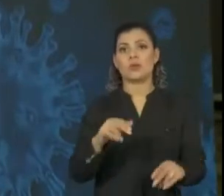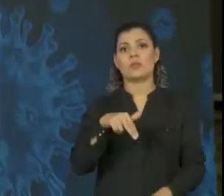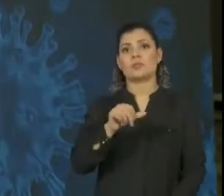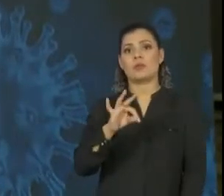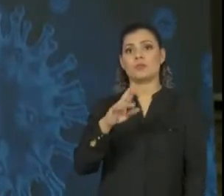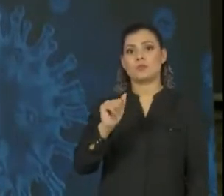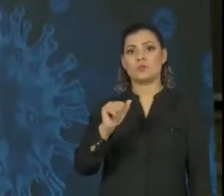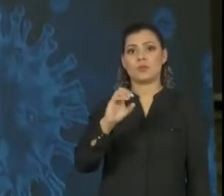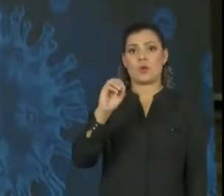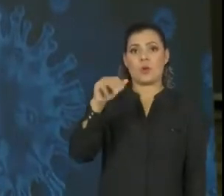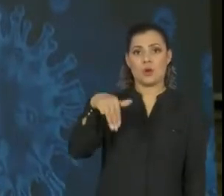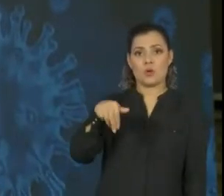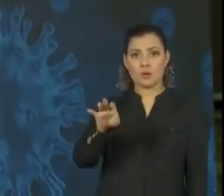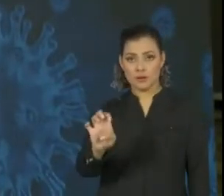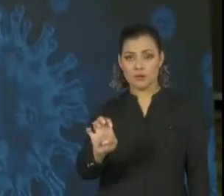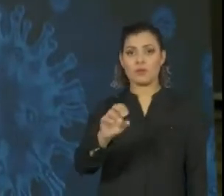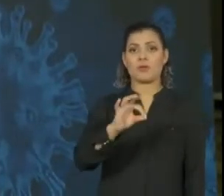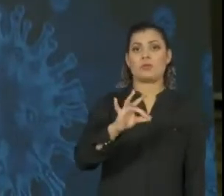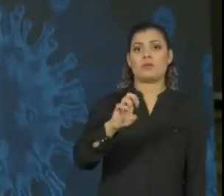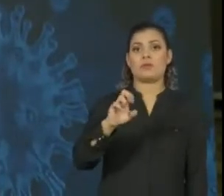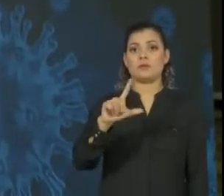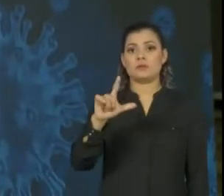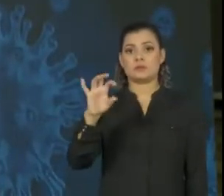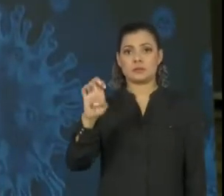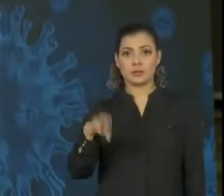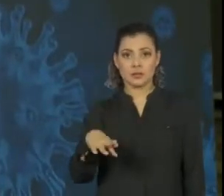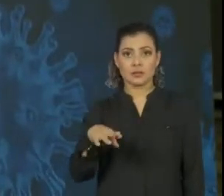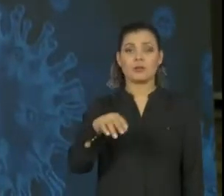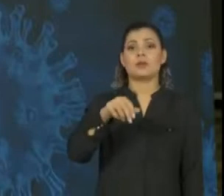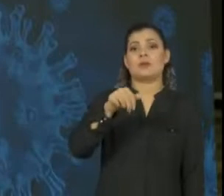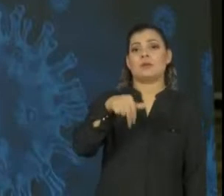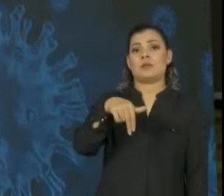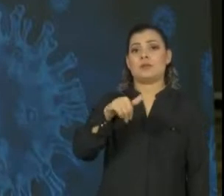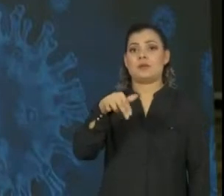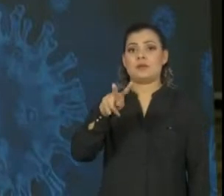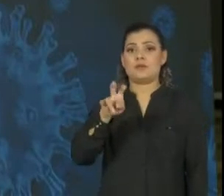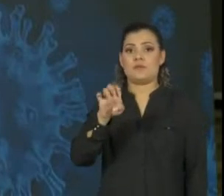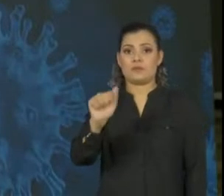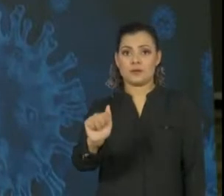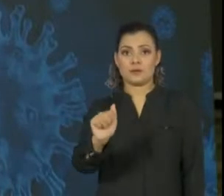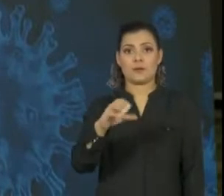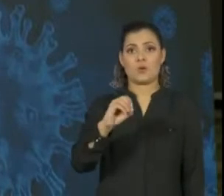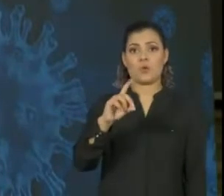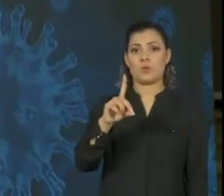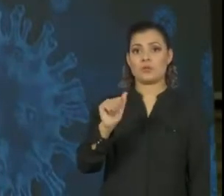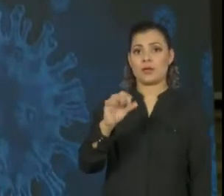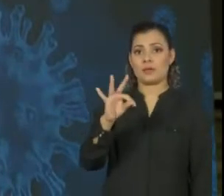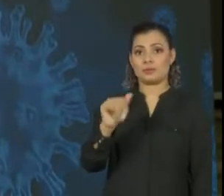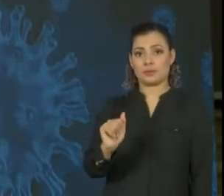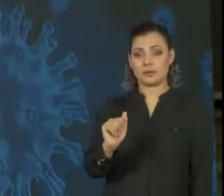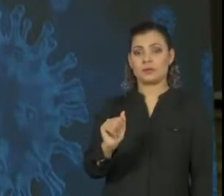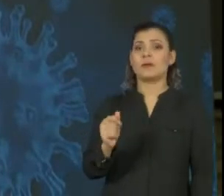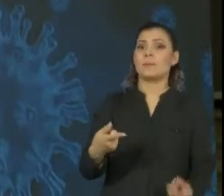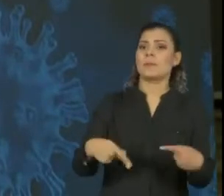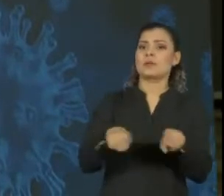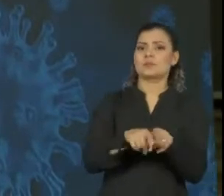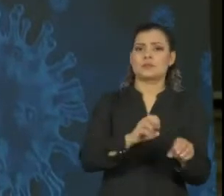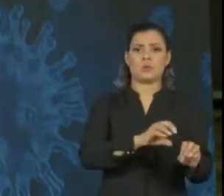One, Nestlé, Nivea, Odata, Ortobon, Parceiros da